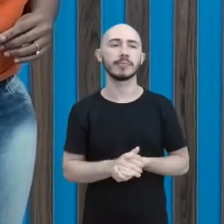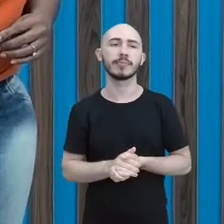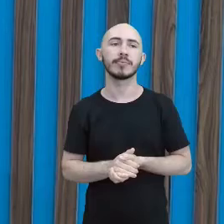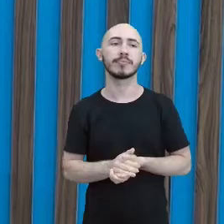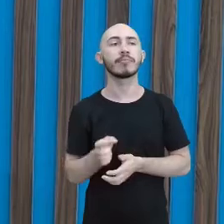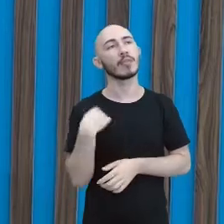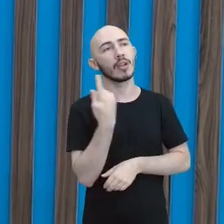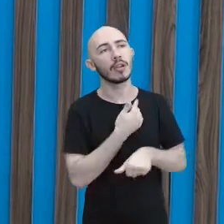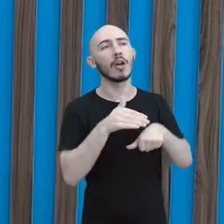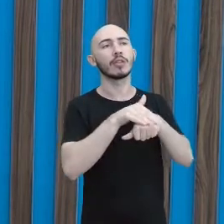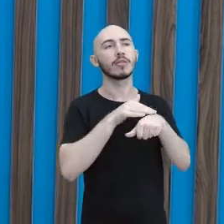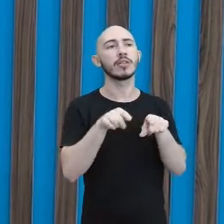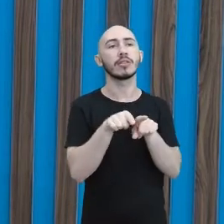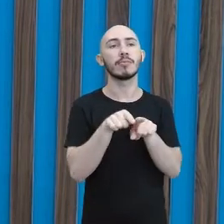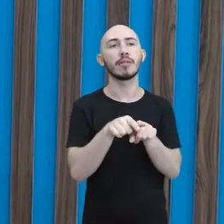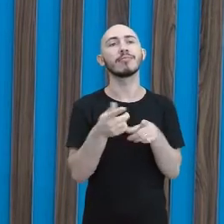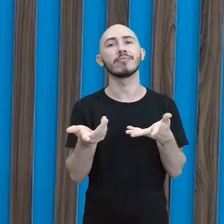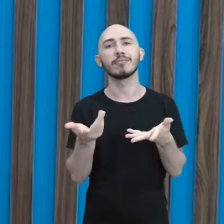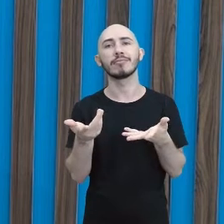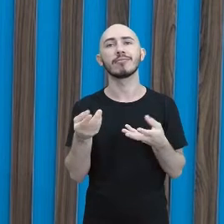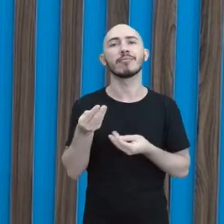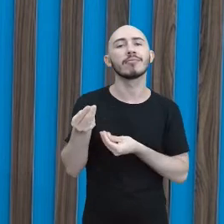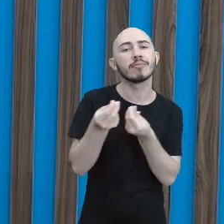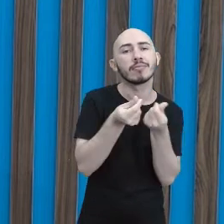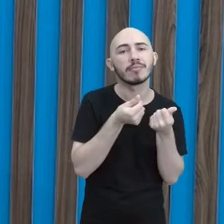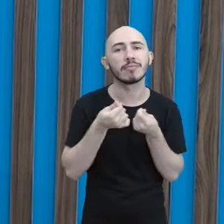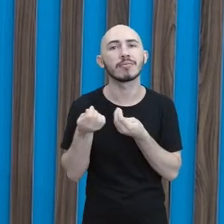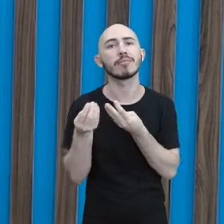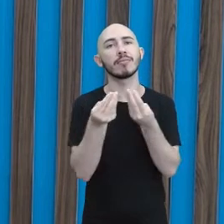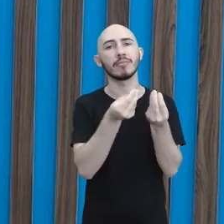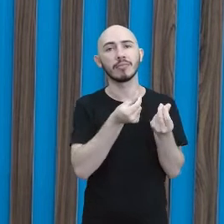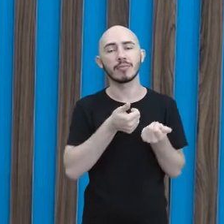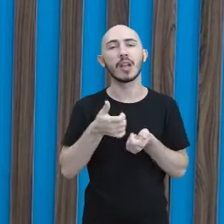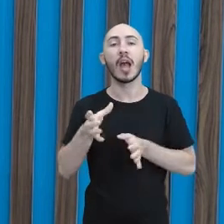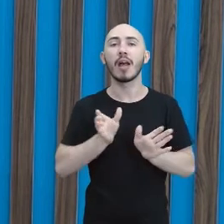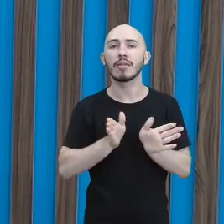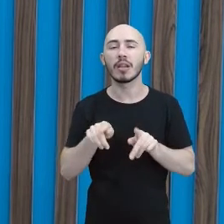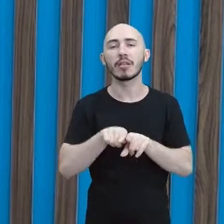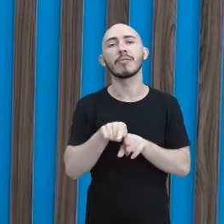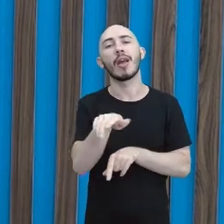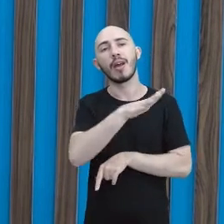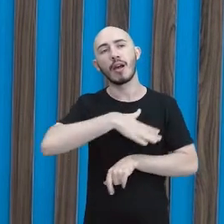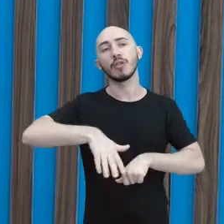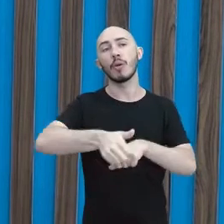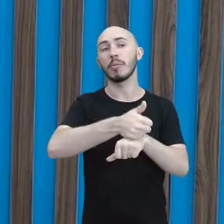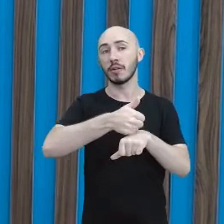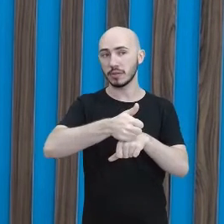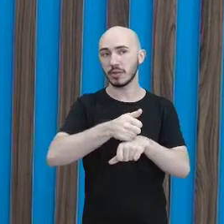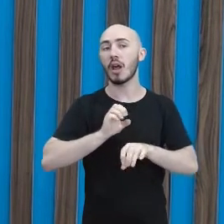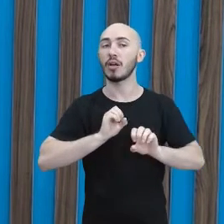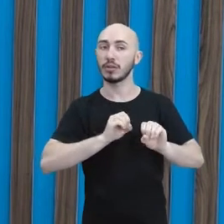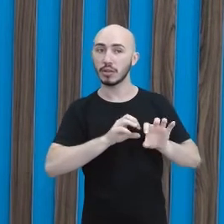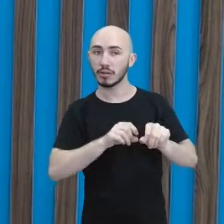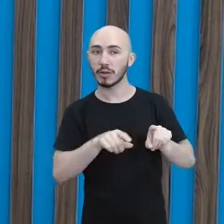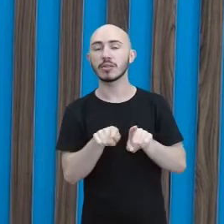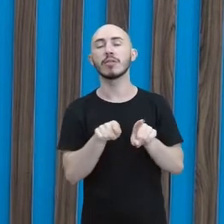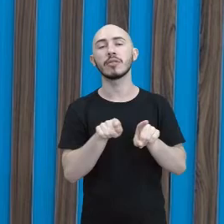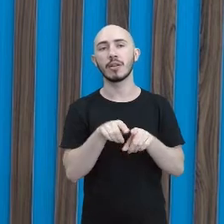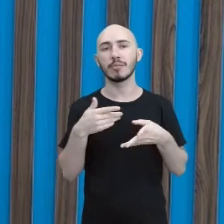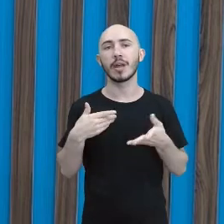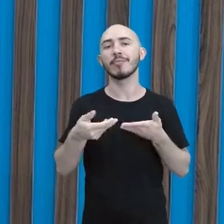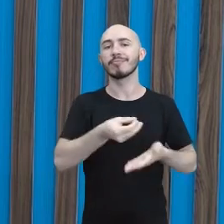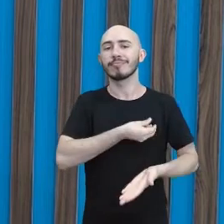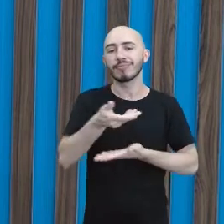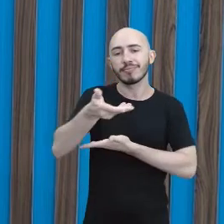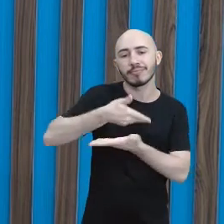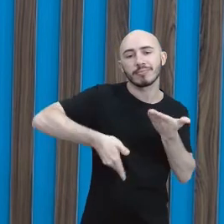conversado. A questão da sensibilidade daquele educador que vai estar lá, né, para estar observando, né, ajudando, convivendo com aquela